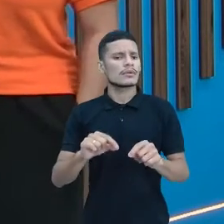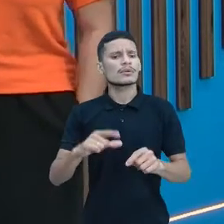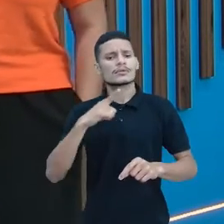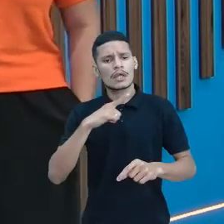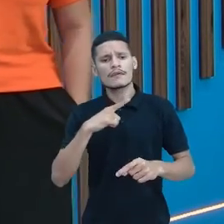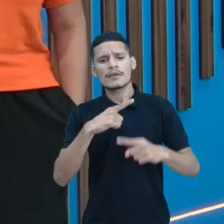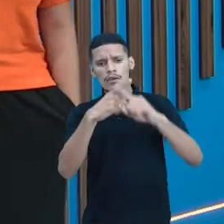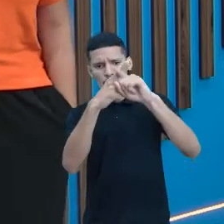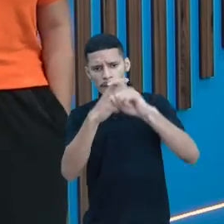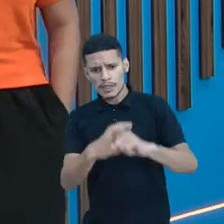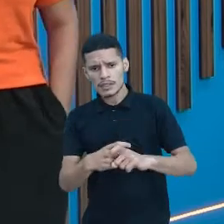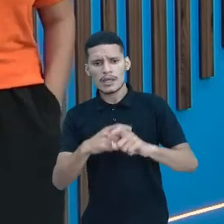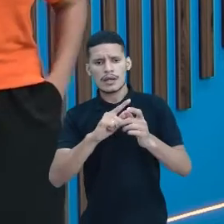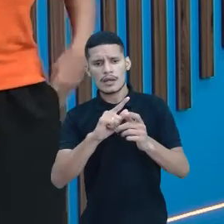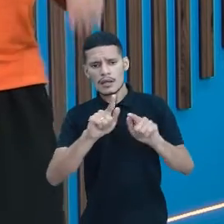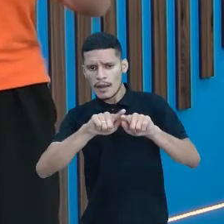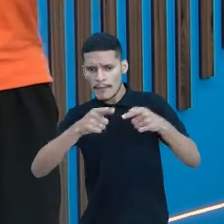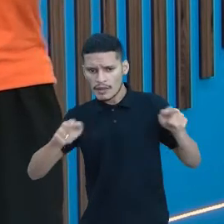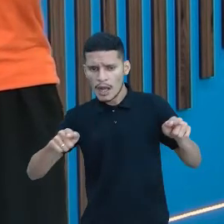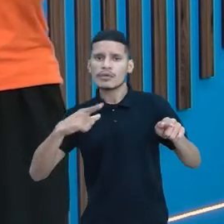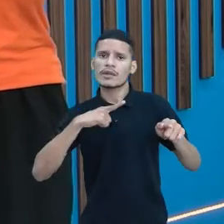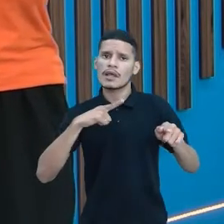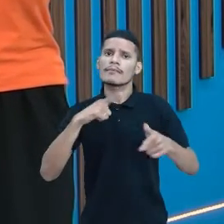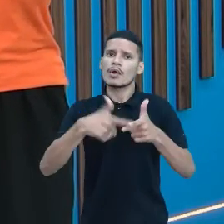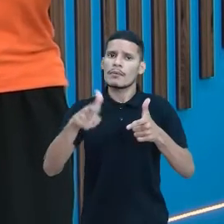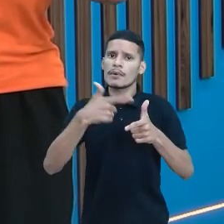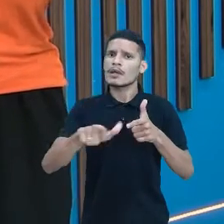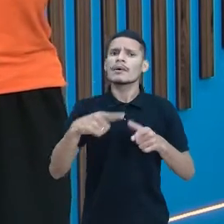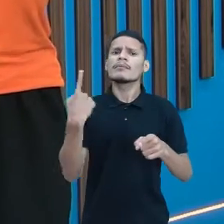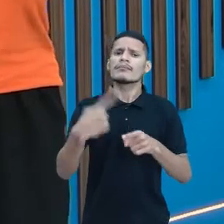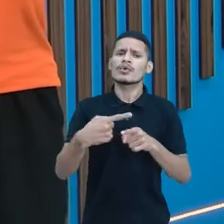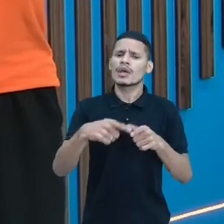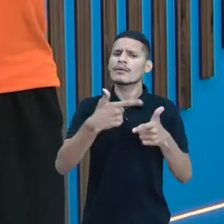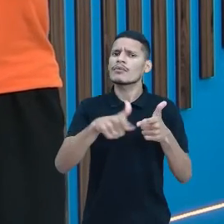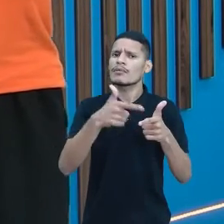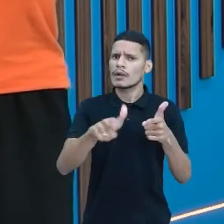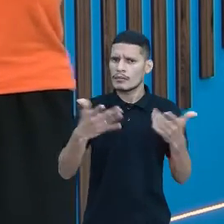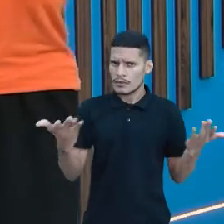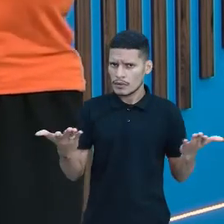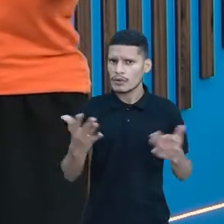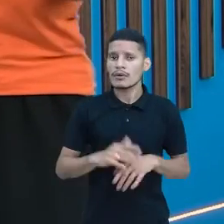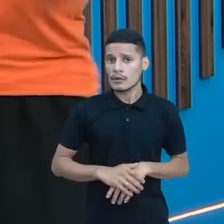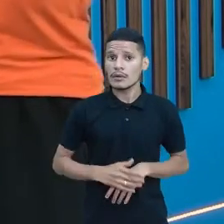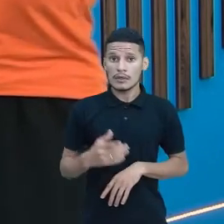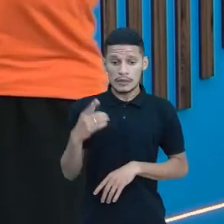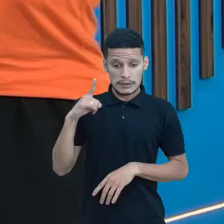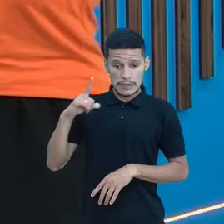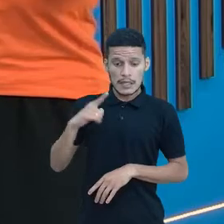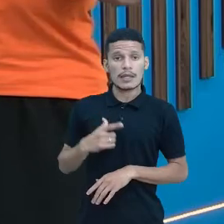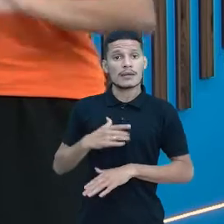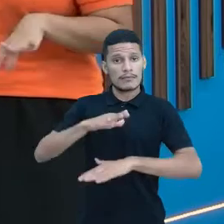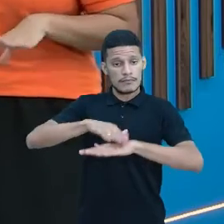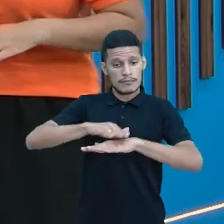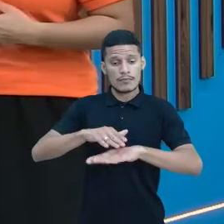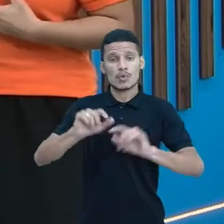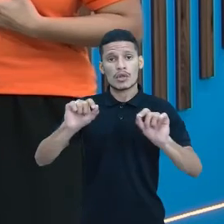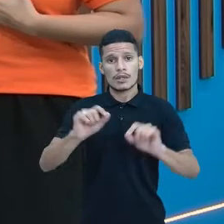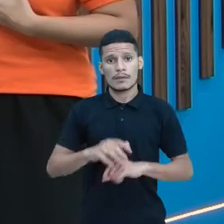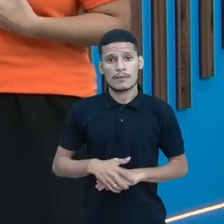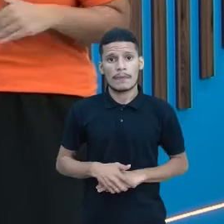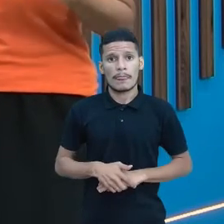competência gramatical, ela fica prejudicada. E fica prejudicada por quê? Porque há uma tendência em que a